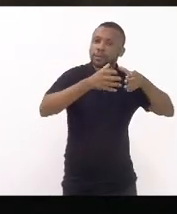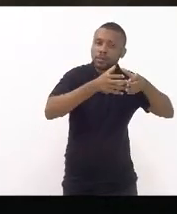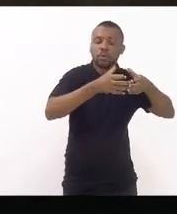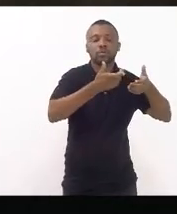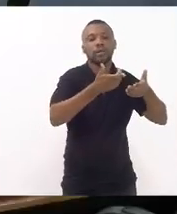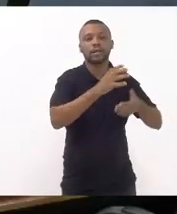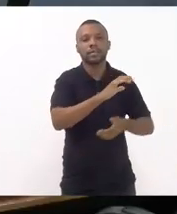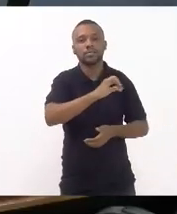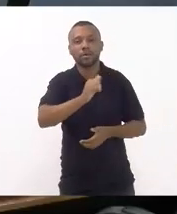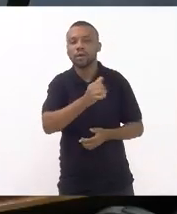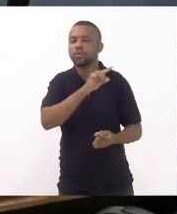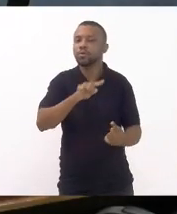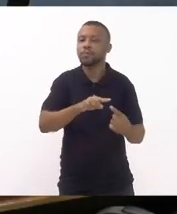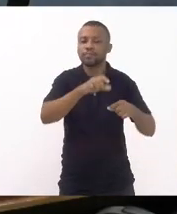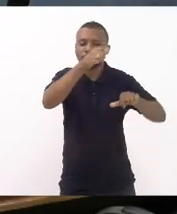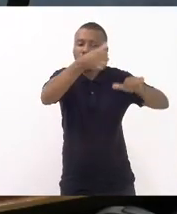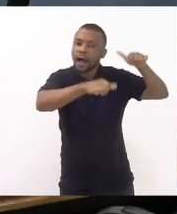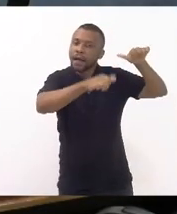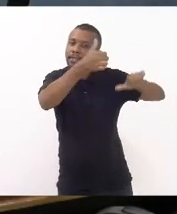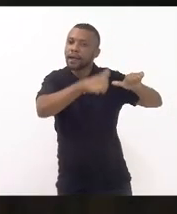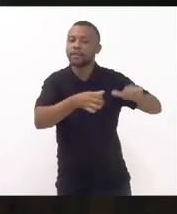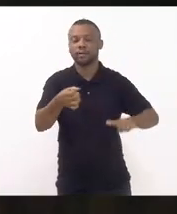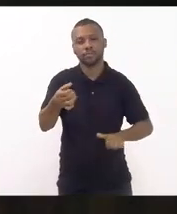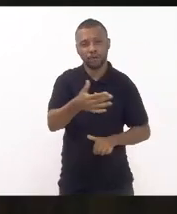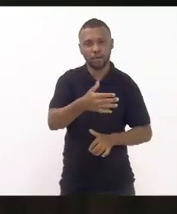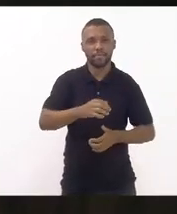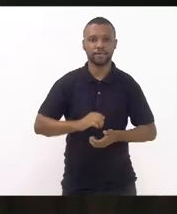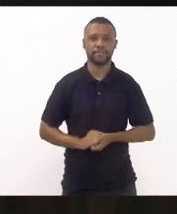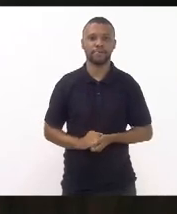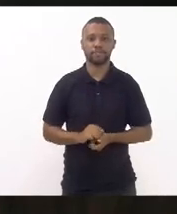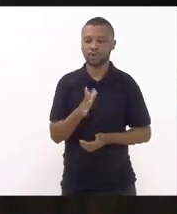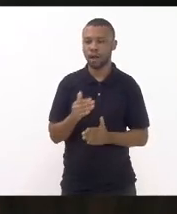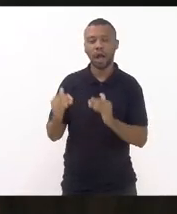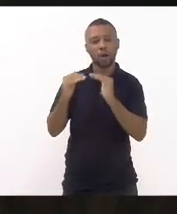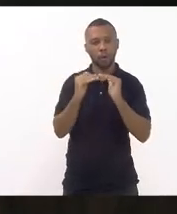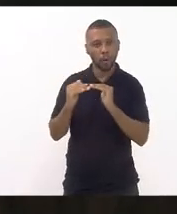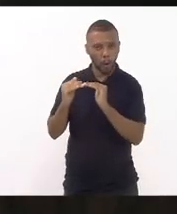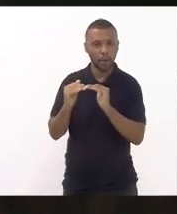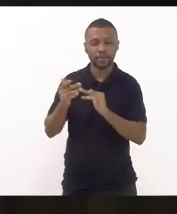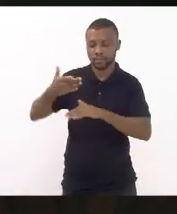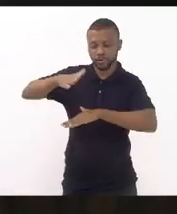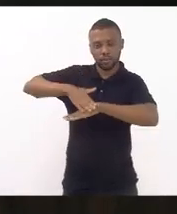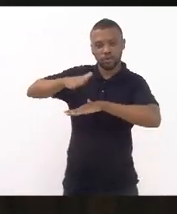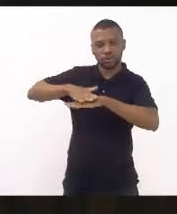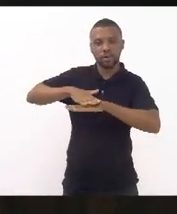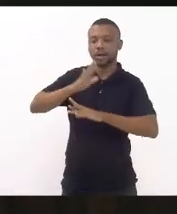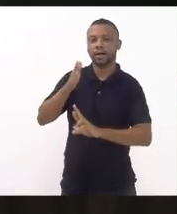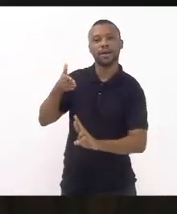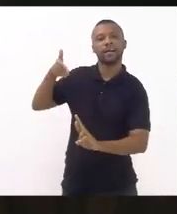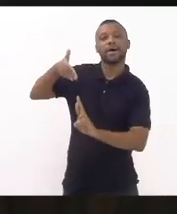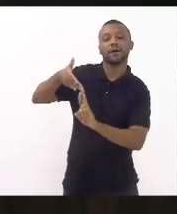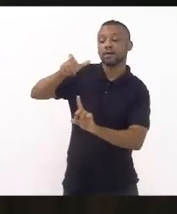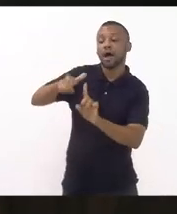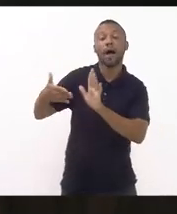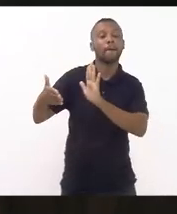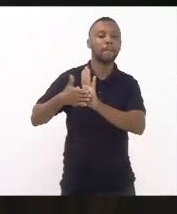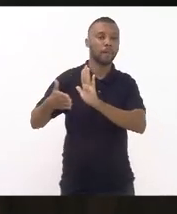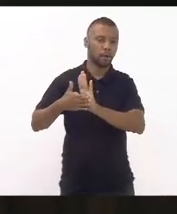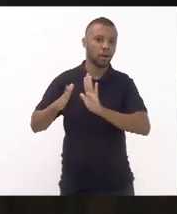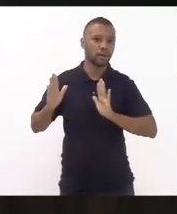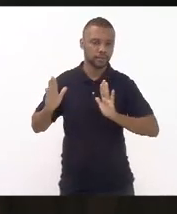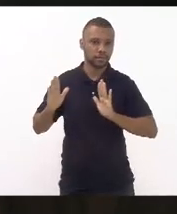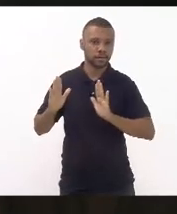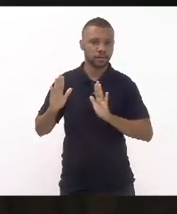análise. A presidência, com a concordância do autor, remete a presente proposta